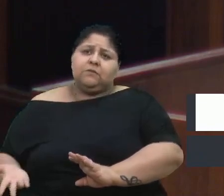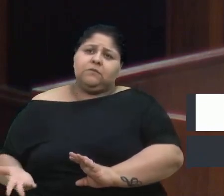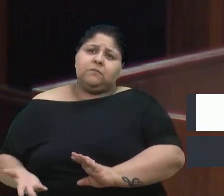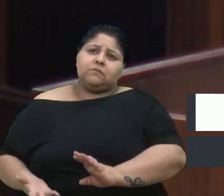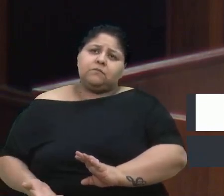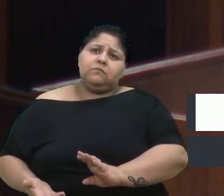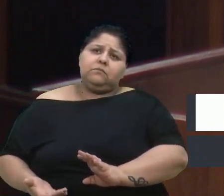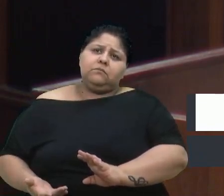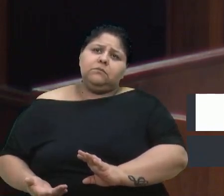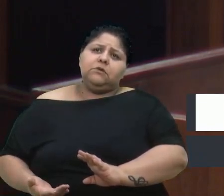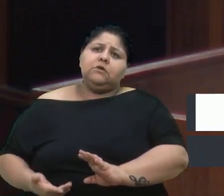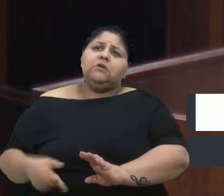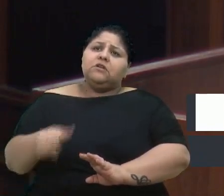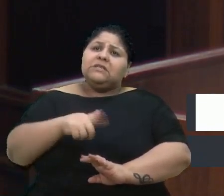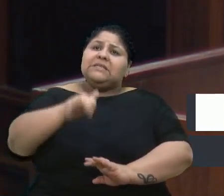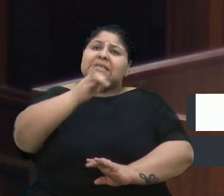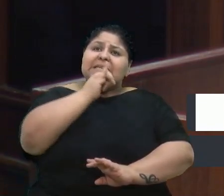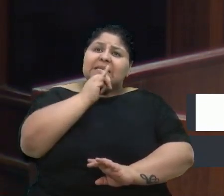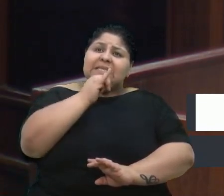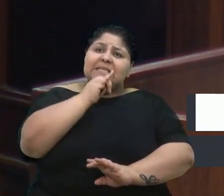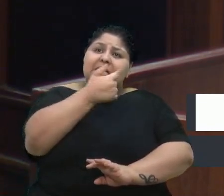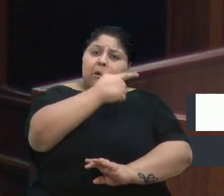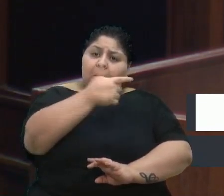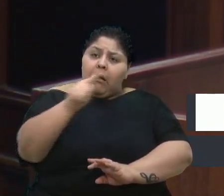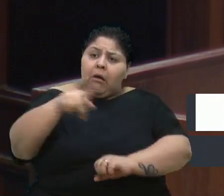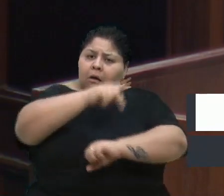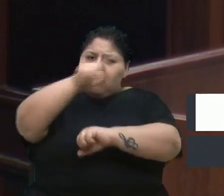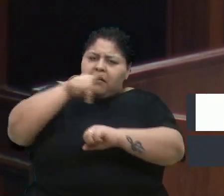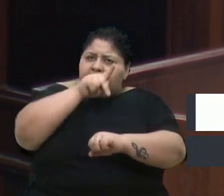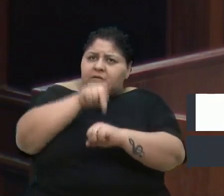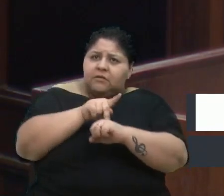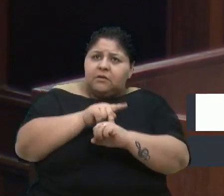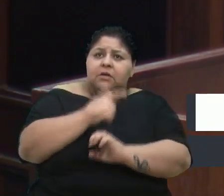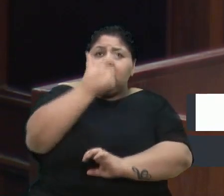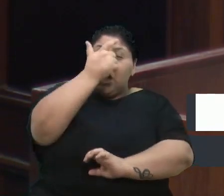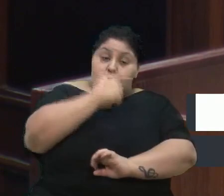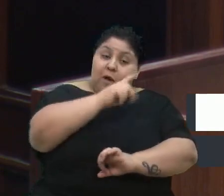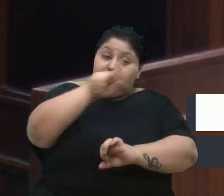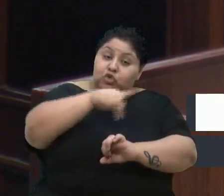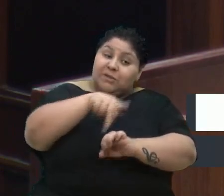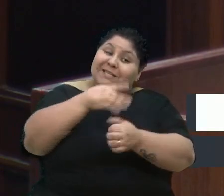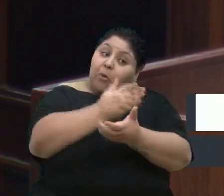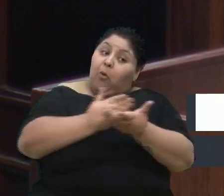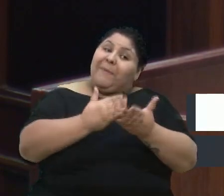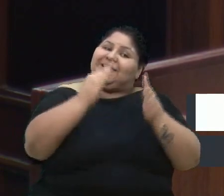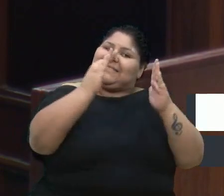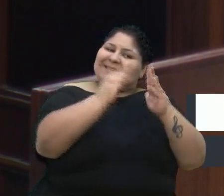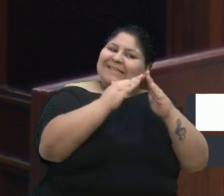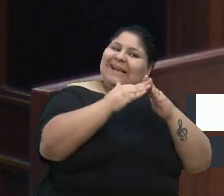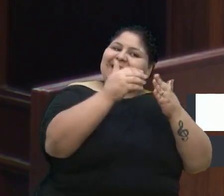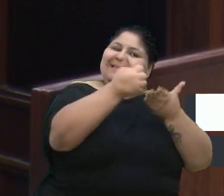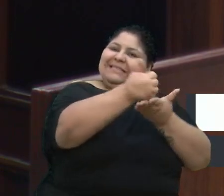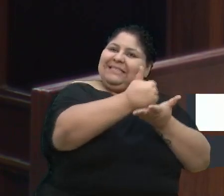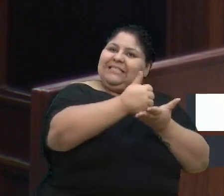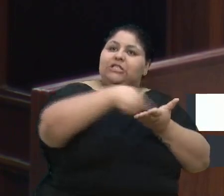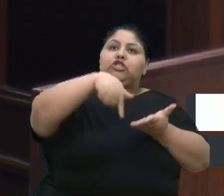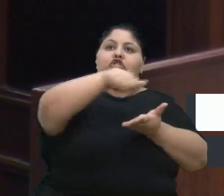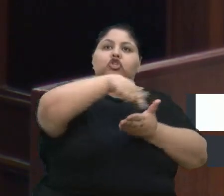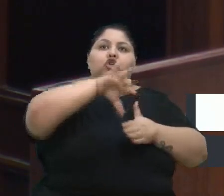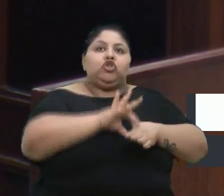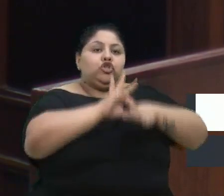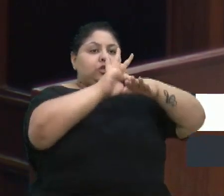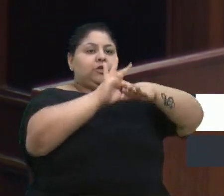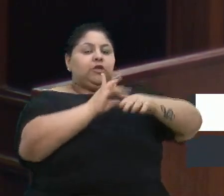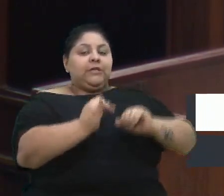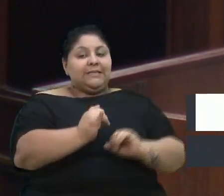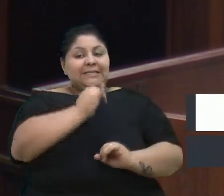Vamos ser exemplo para outros países. Acho que o exemplo vem de casa, vem da base. Então, nós, como autoridades, vamos ser exemplo para